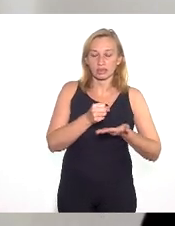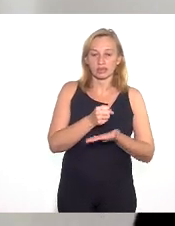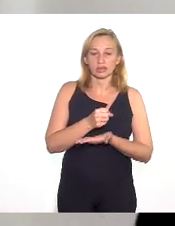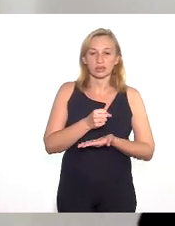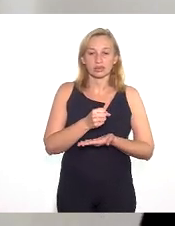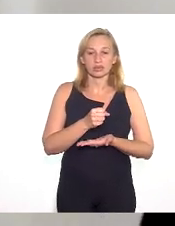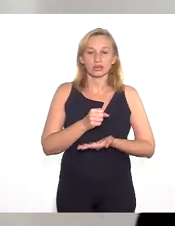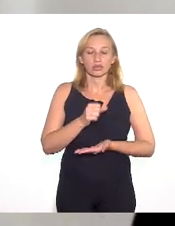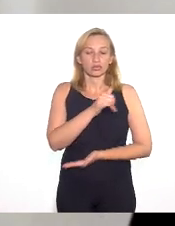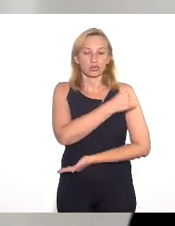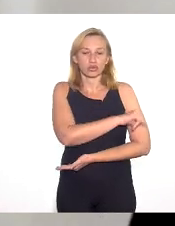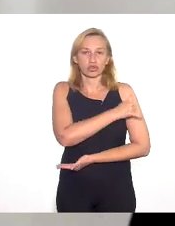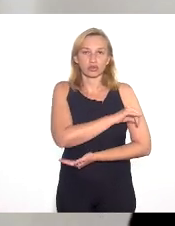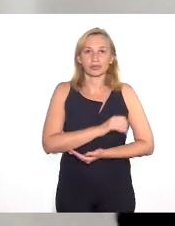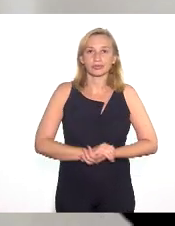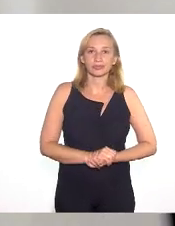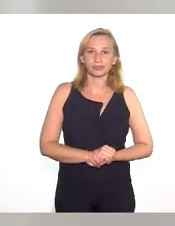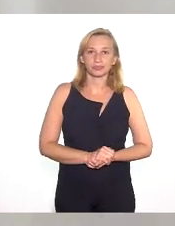básica do Rio de Janeiro,